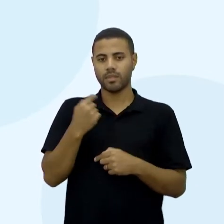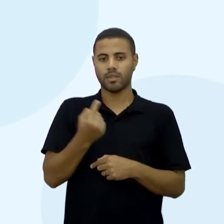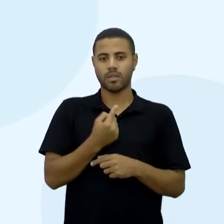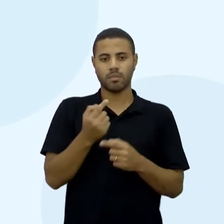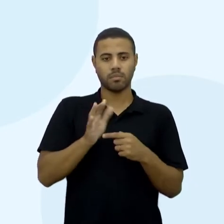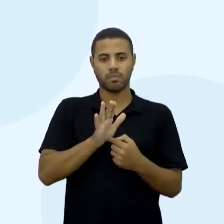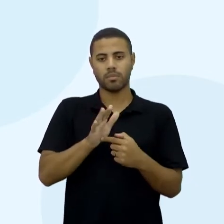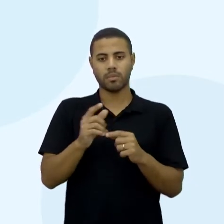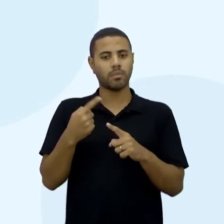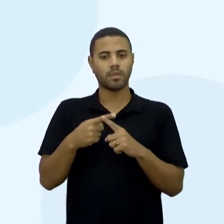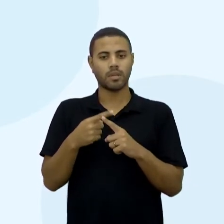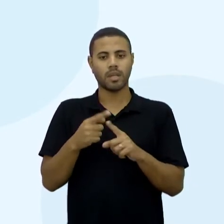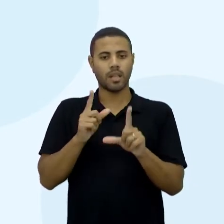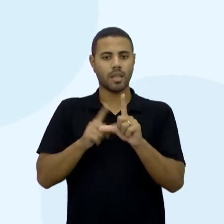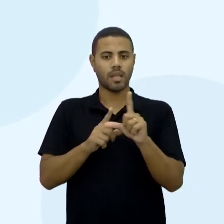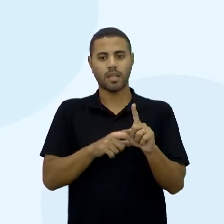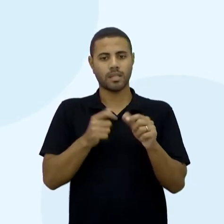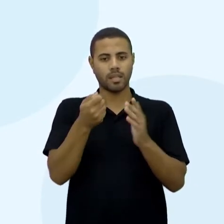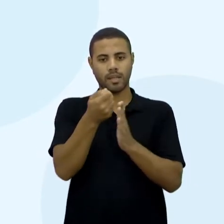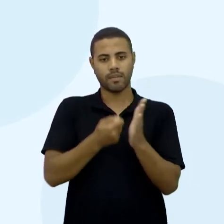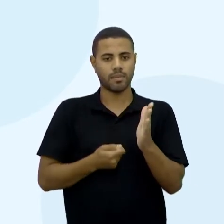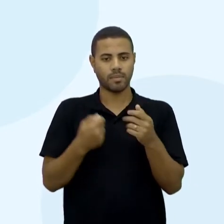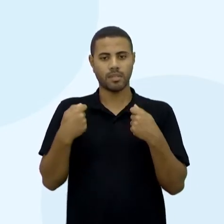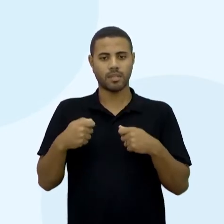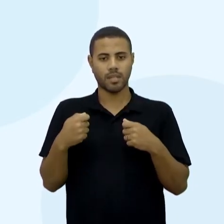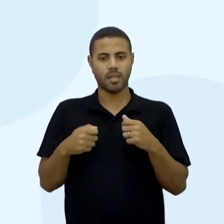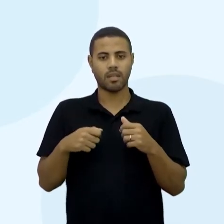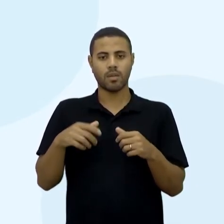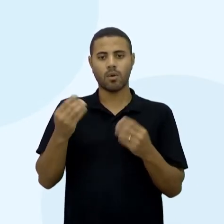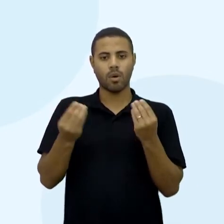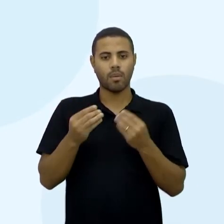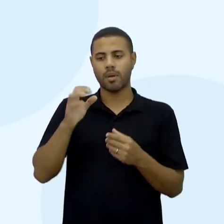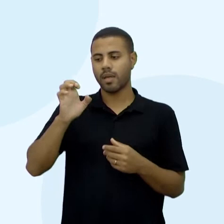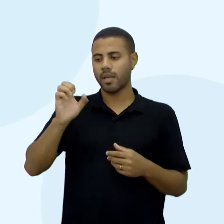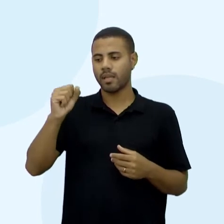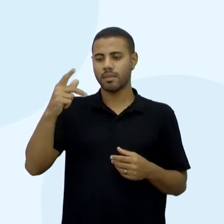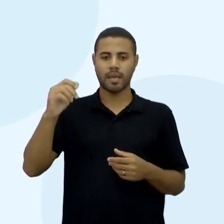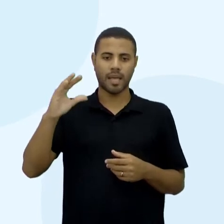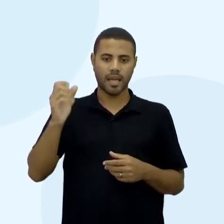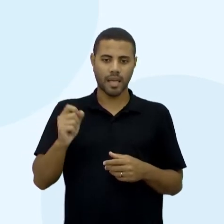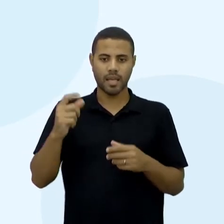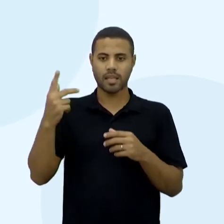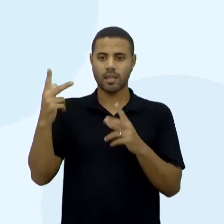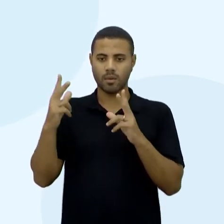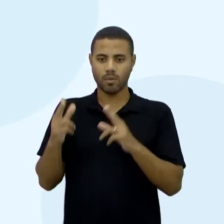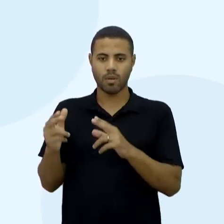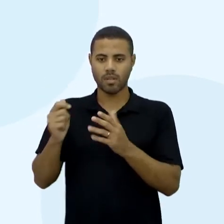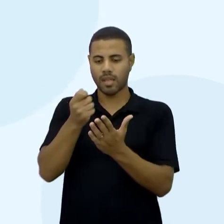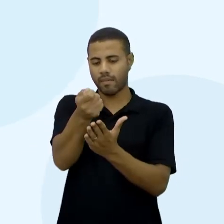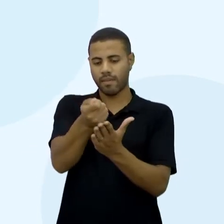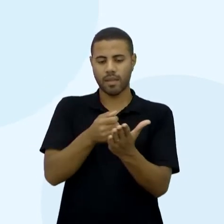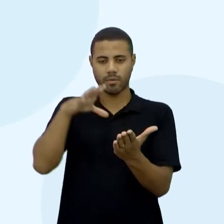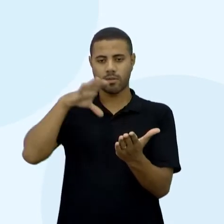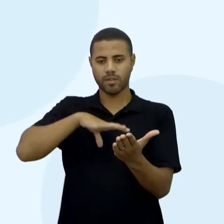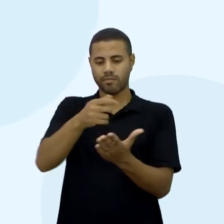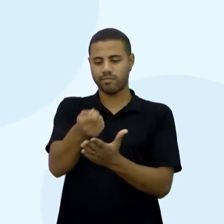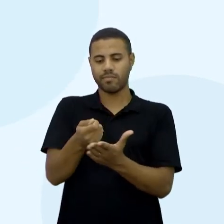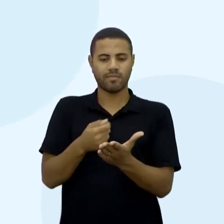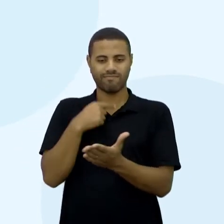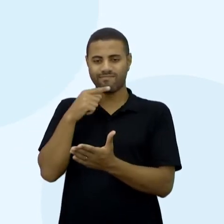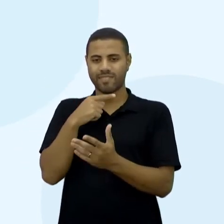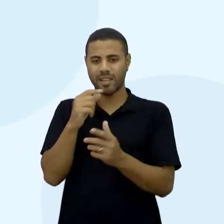letras para você não escrever isso, né? Já pensou ter que escrever espaço é igual velocidade inicial vezes o tempo